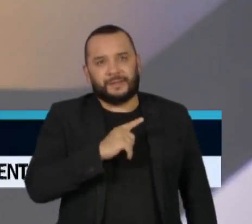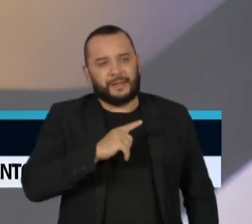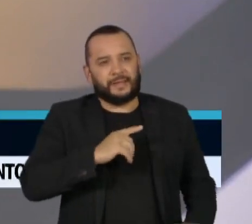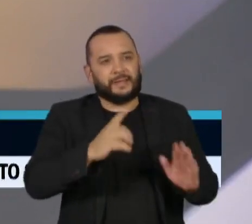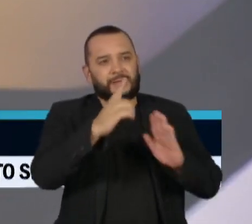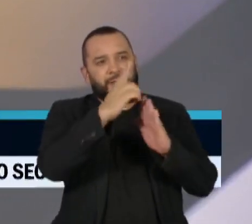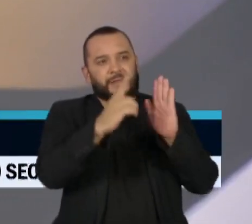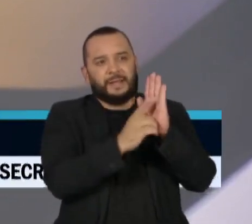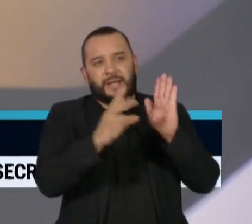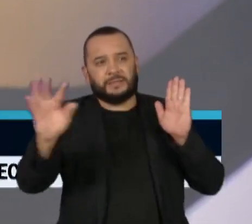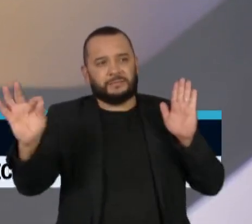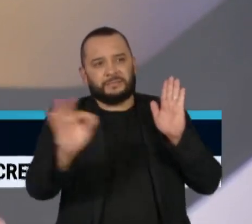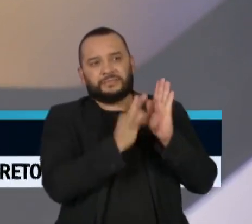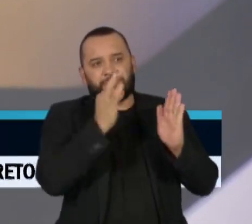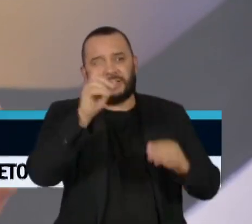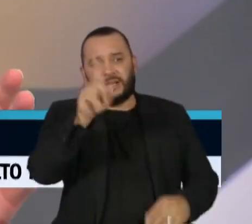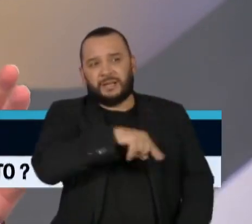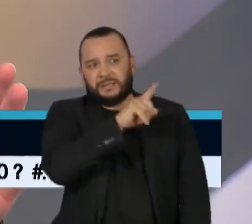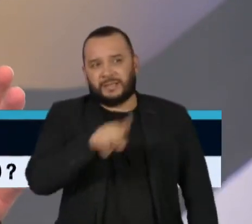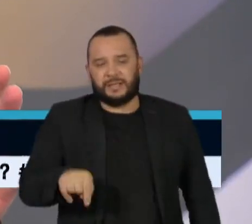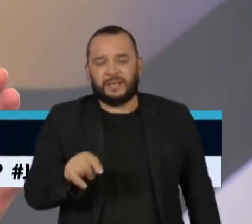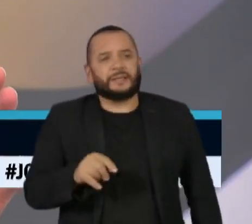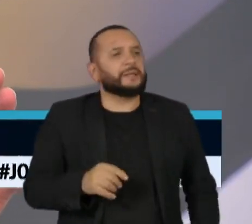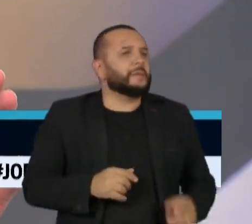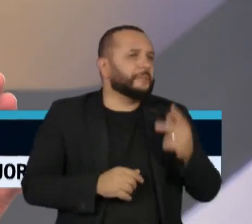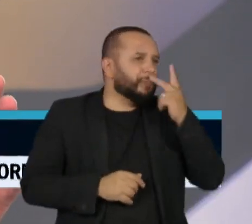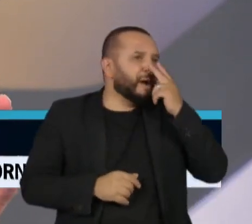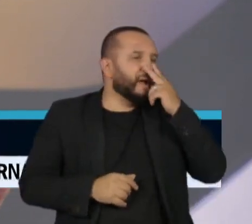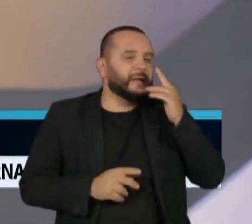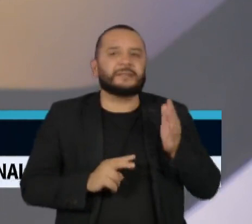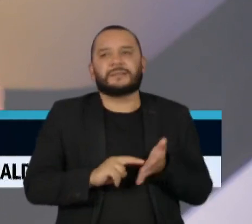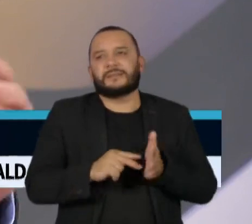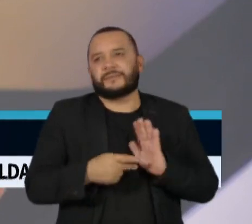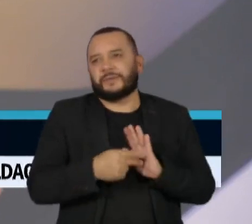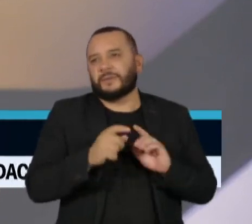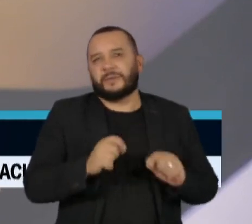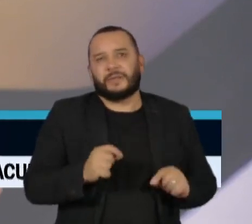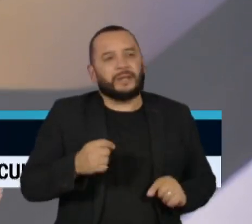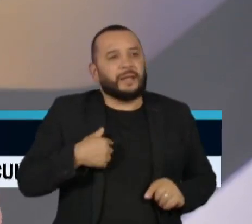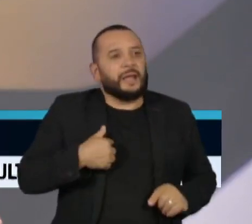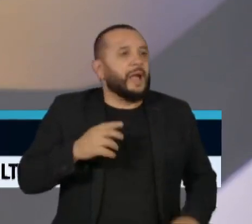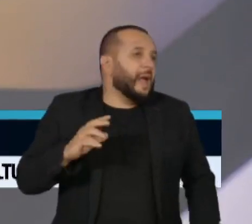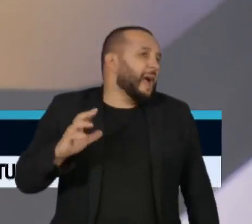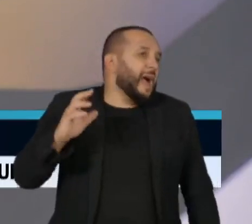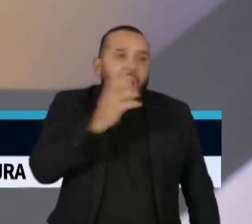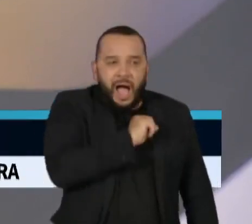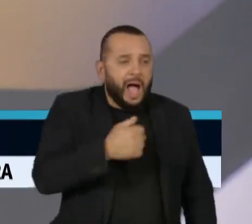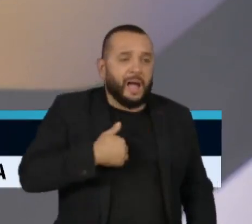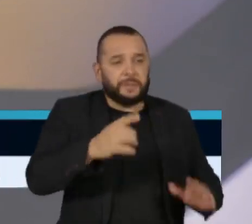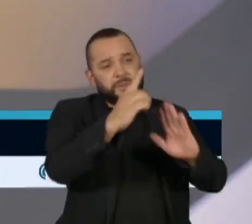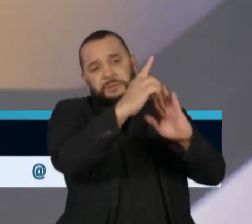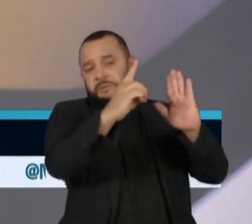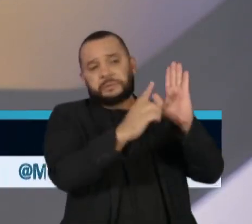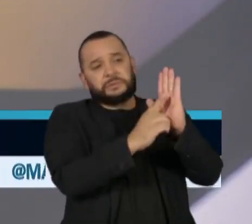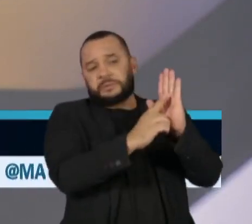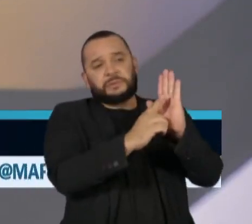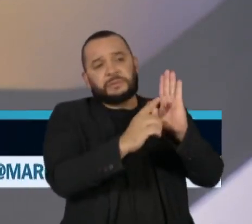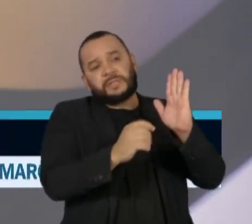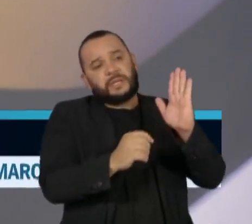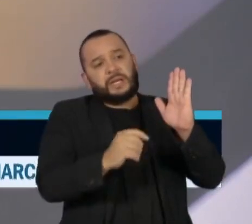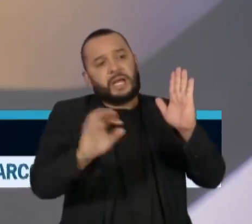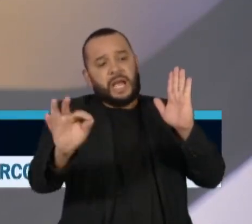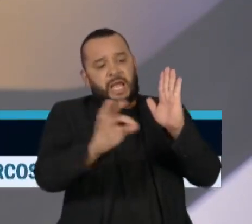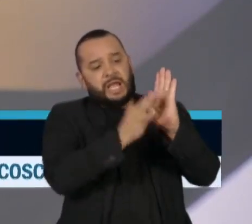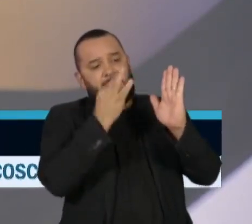revogaço porque da ideia de que você vai da noite para o dia passar uma borracha